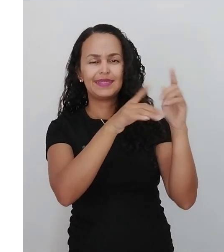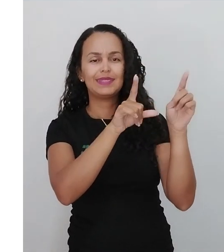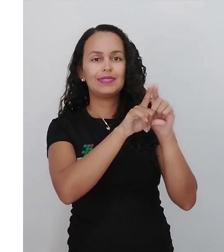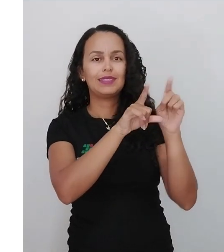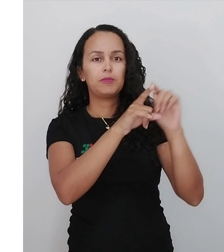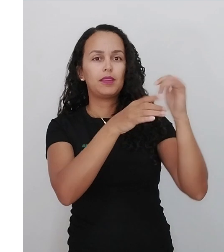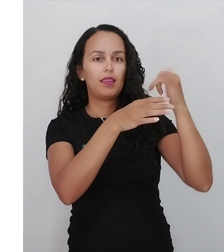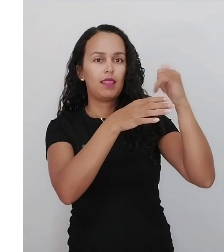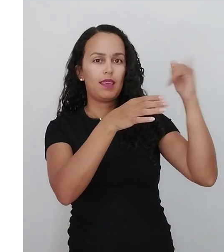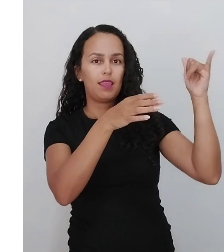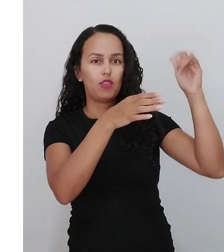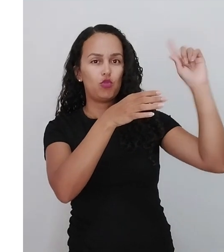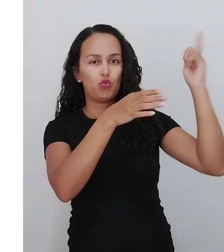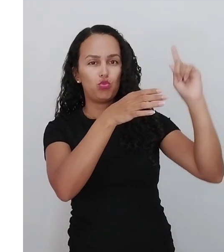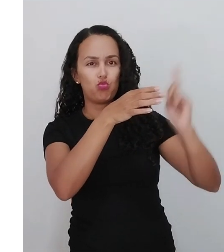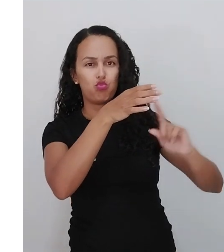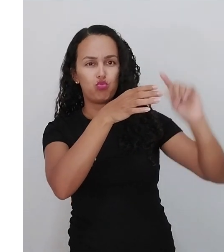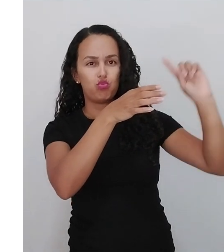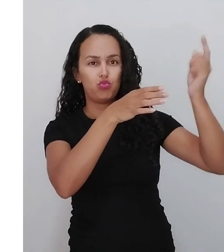como se fosse